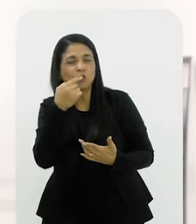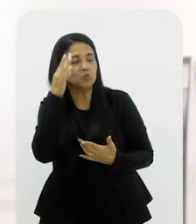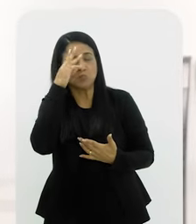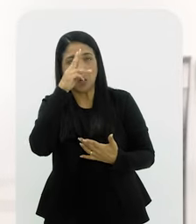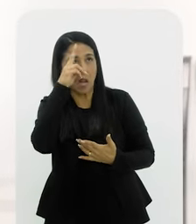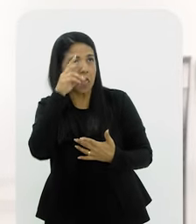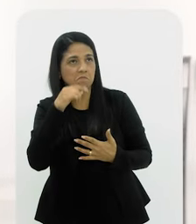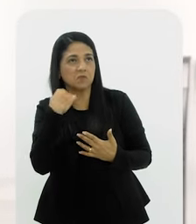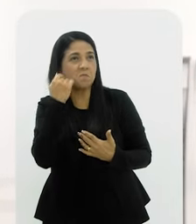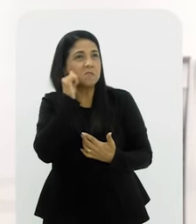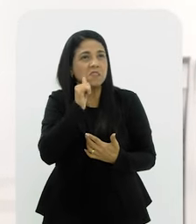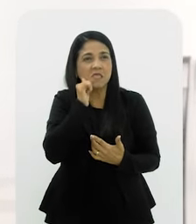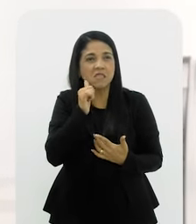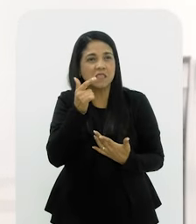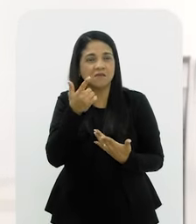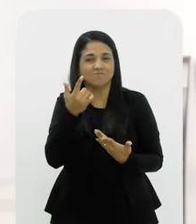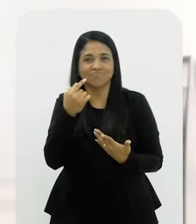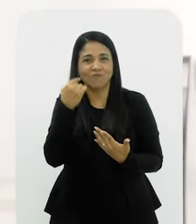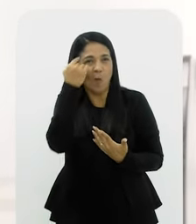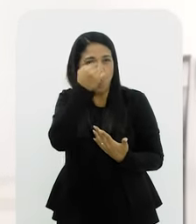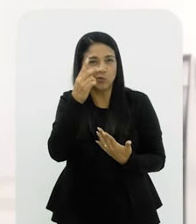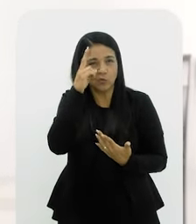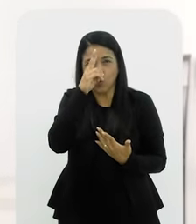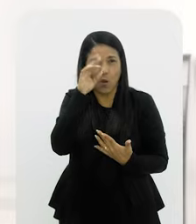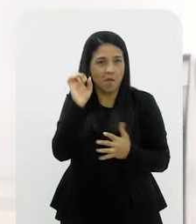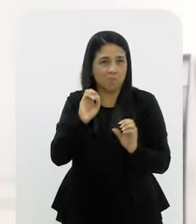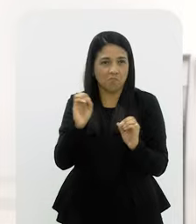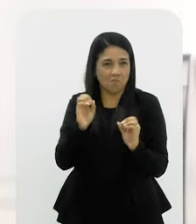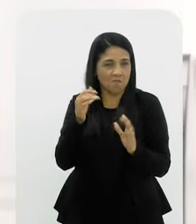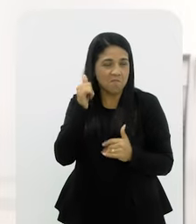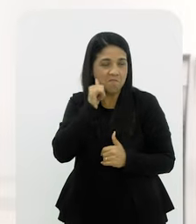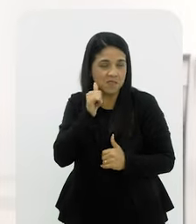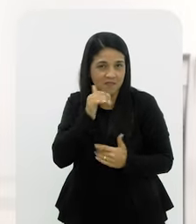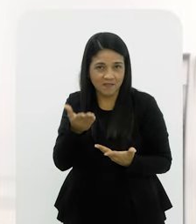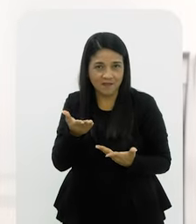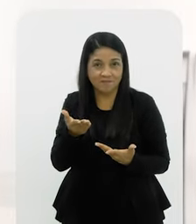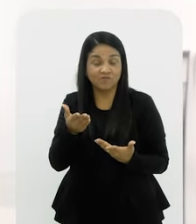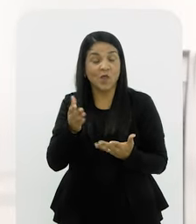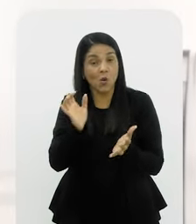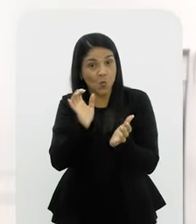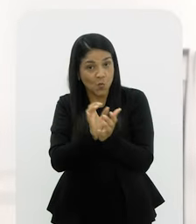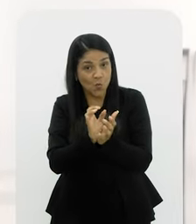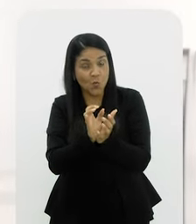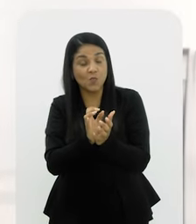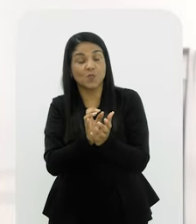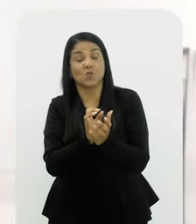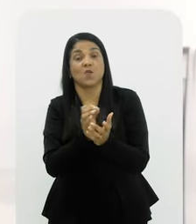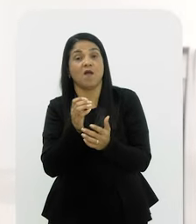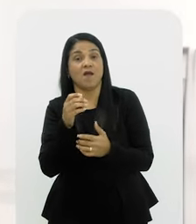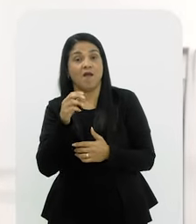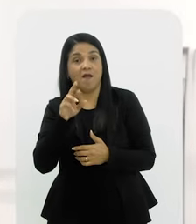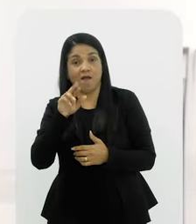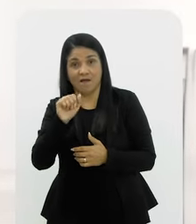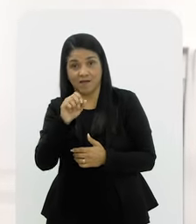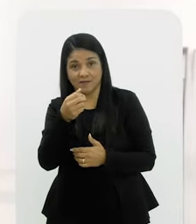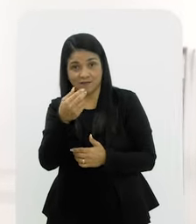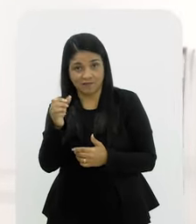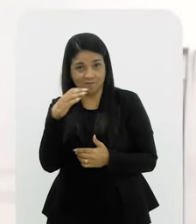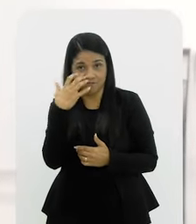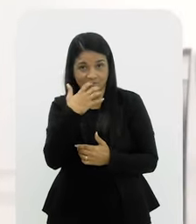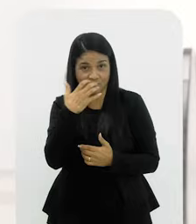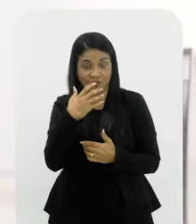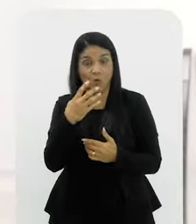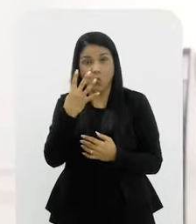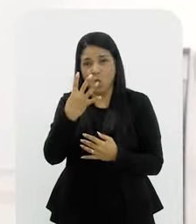O Rosto Daquela Mina, do Nelson Fino. Esse disco foi o terceiro grupo Raça. Aí o quarto veio com o Teu Chamego.